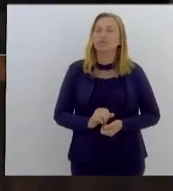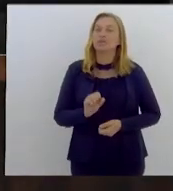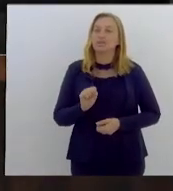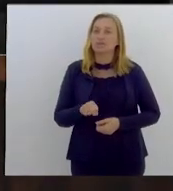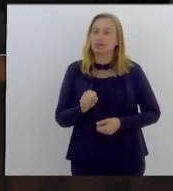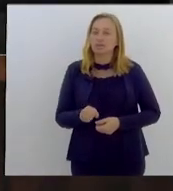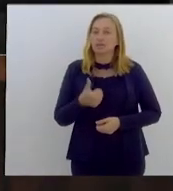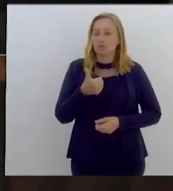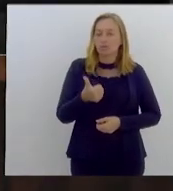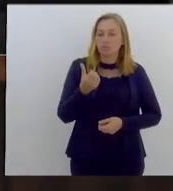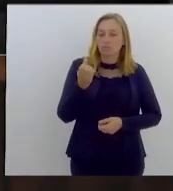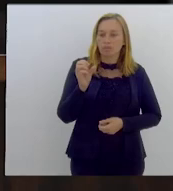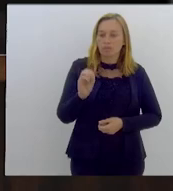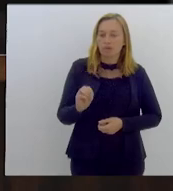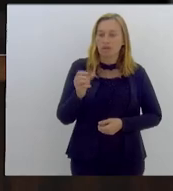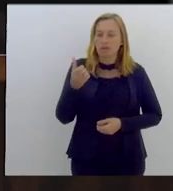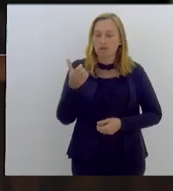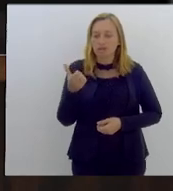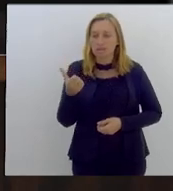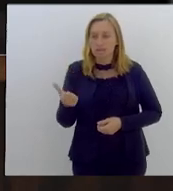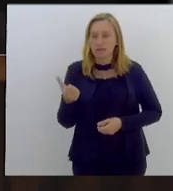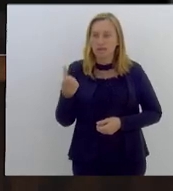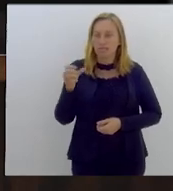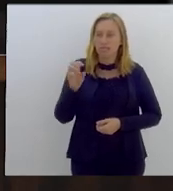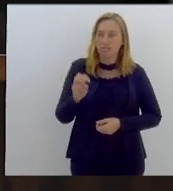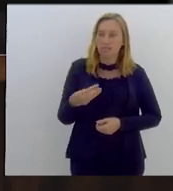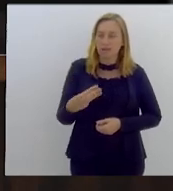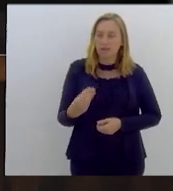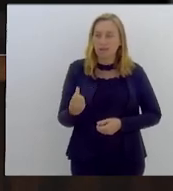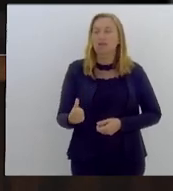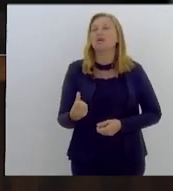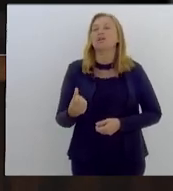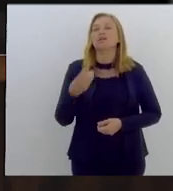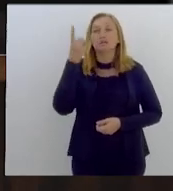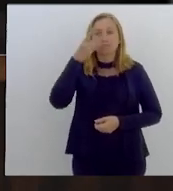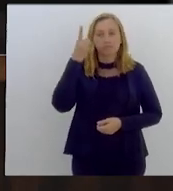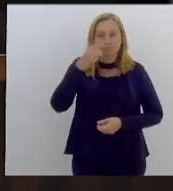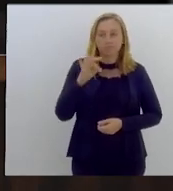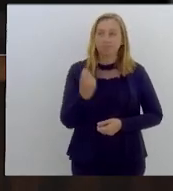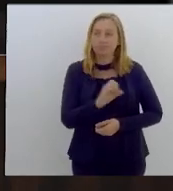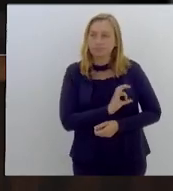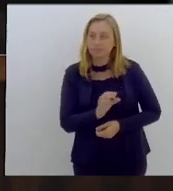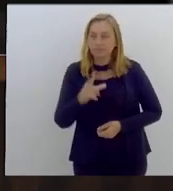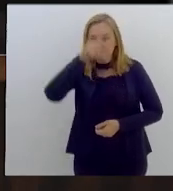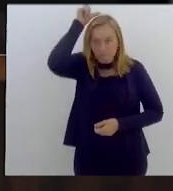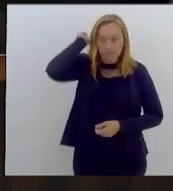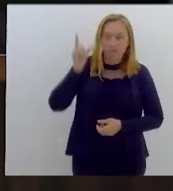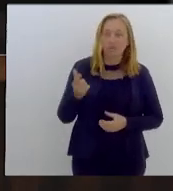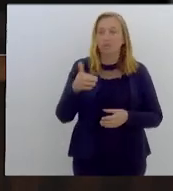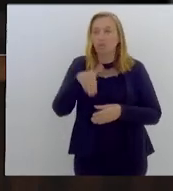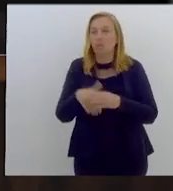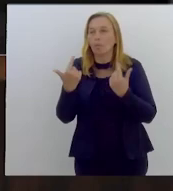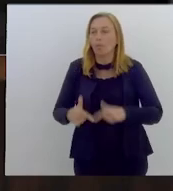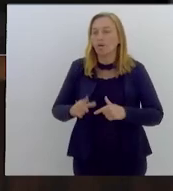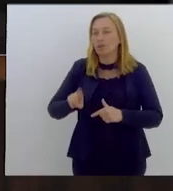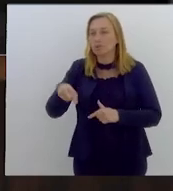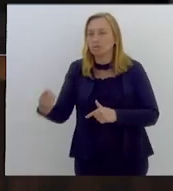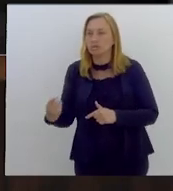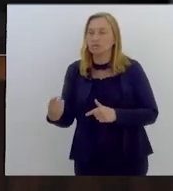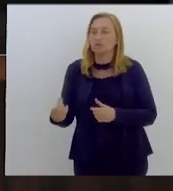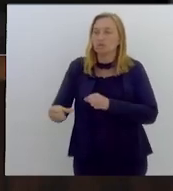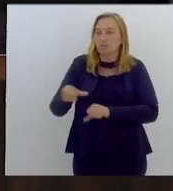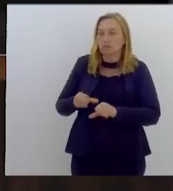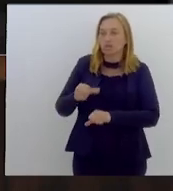a 1606, deputada Marta Rocha, deputado Luiz Paulo. Abstenção nos demais, salvo